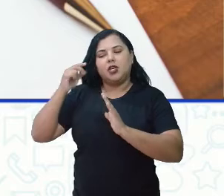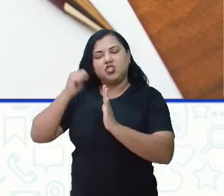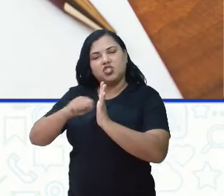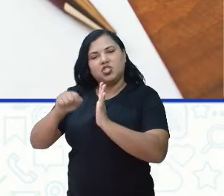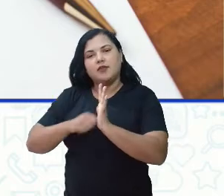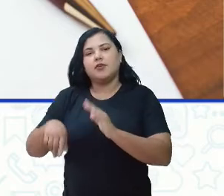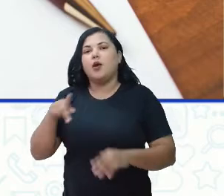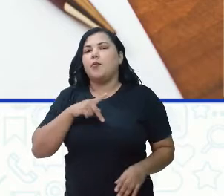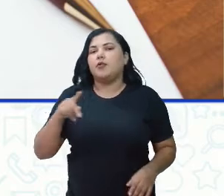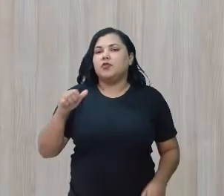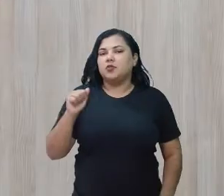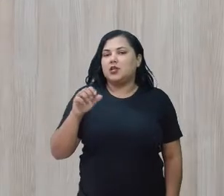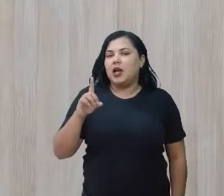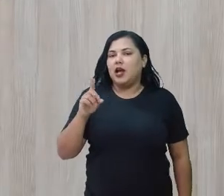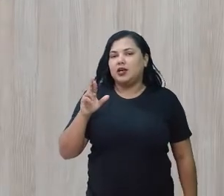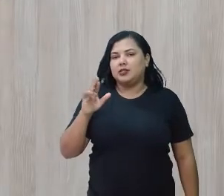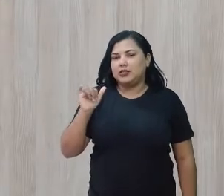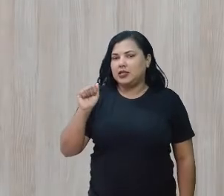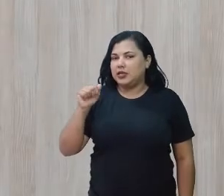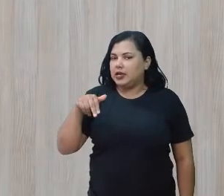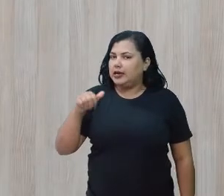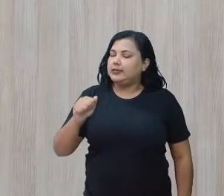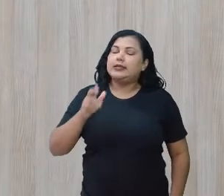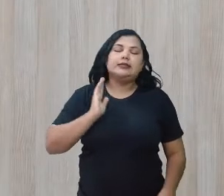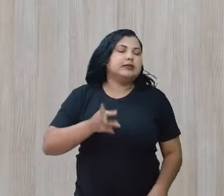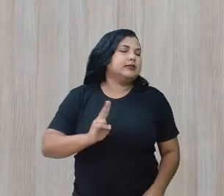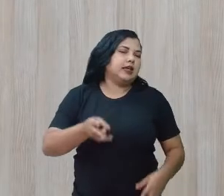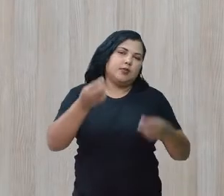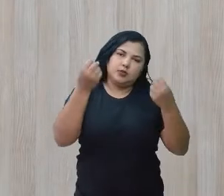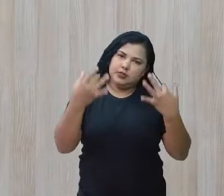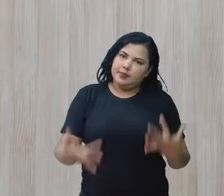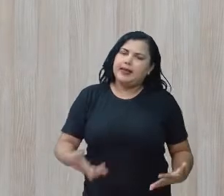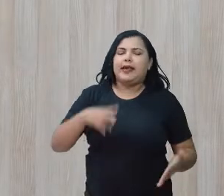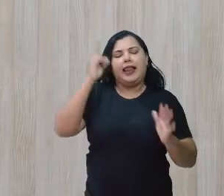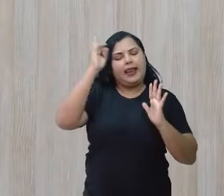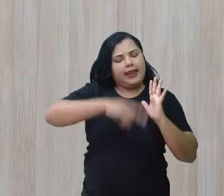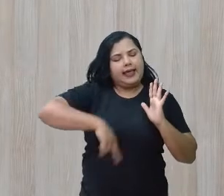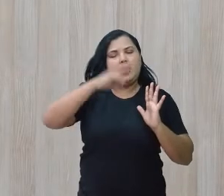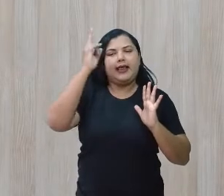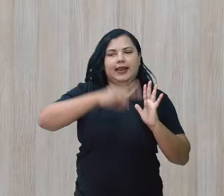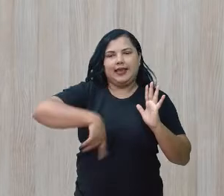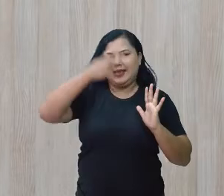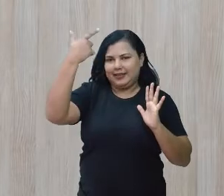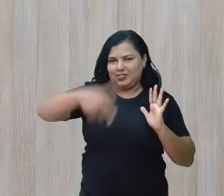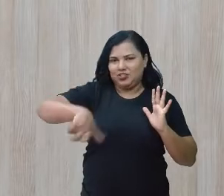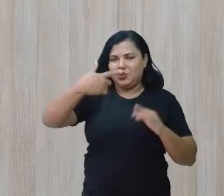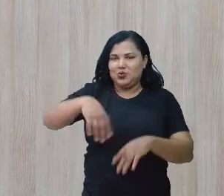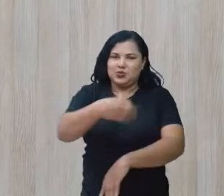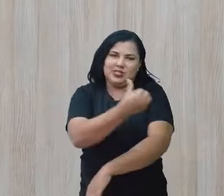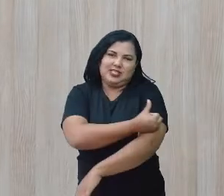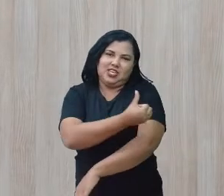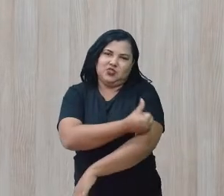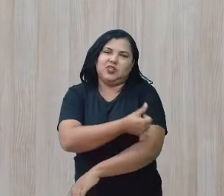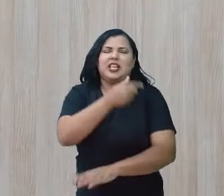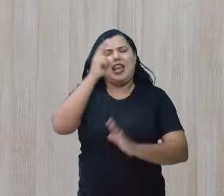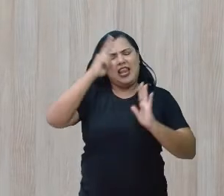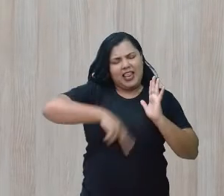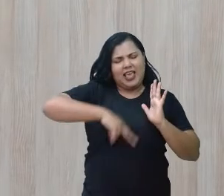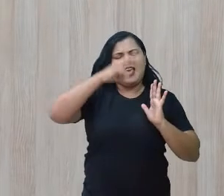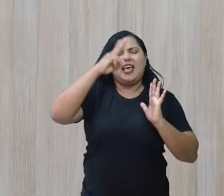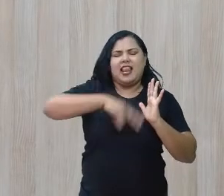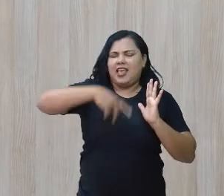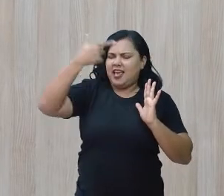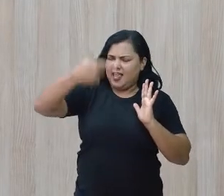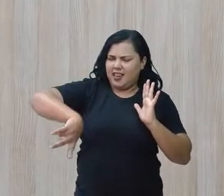professora Adriana fala isso direto aqui para vocês. Leiam, releiam, nas outras séries, né, no 6º ano. Ela fala, leia,